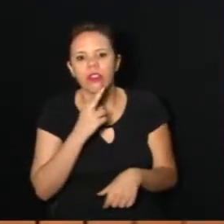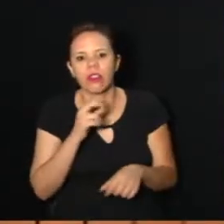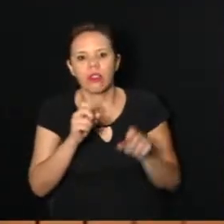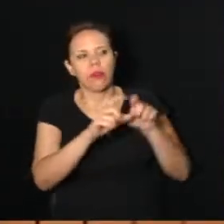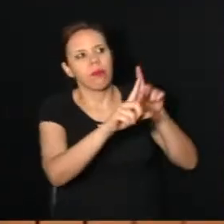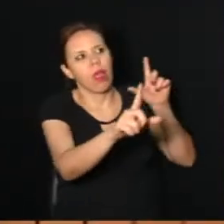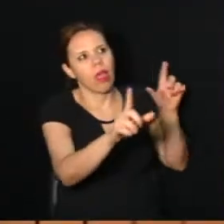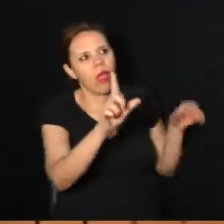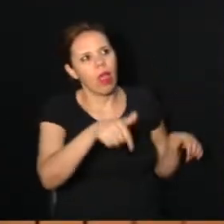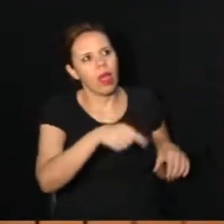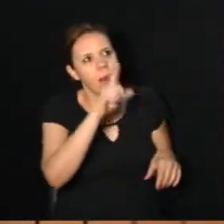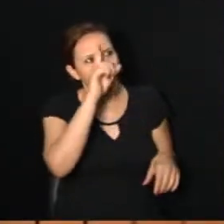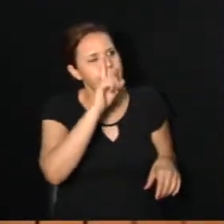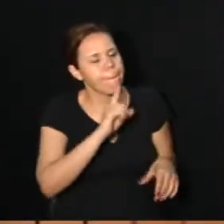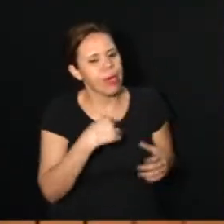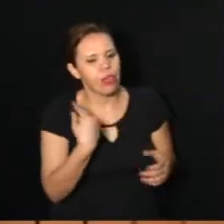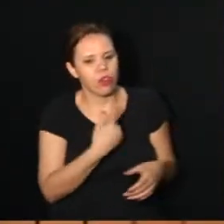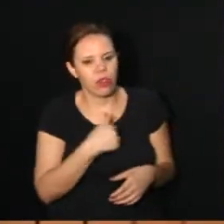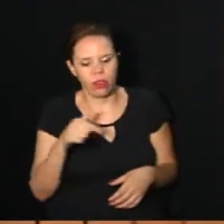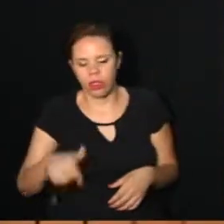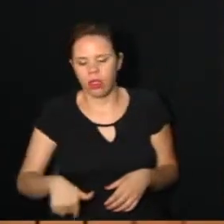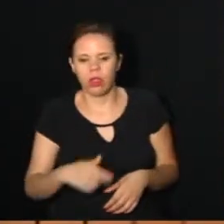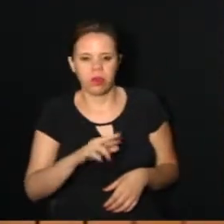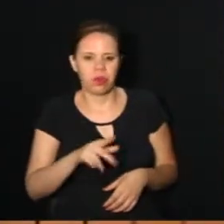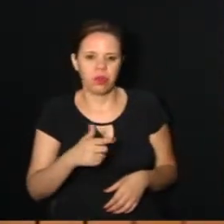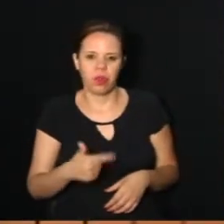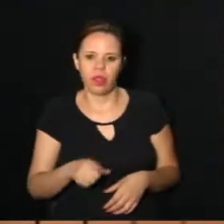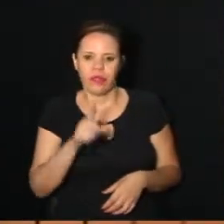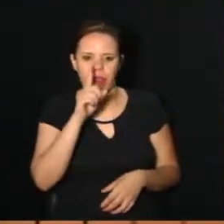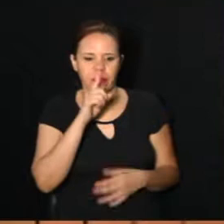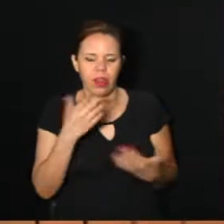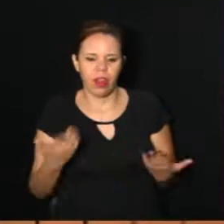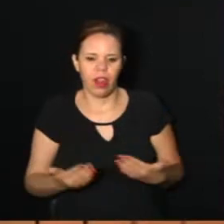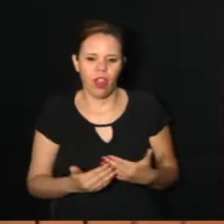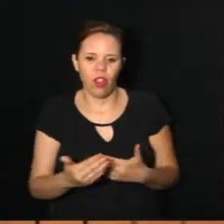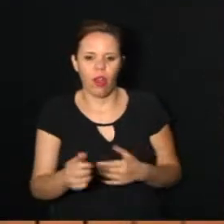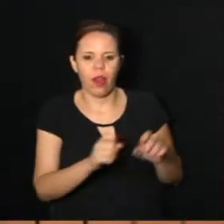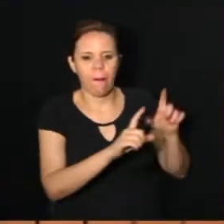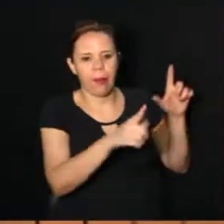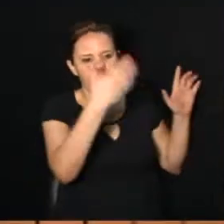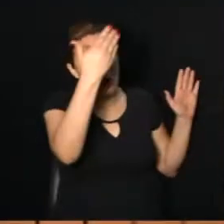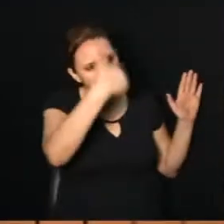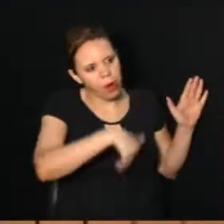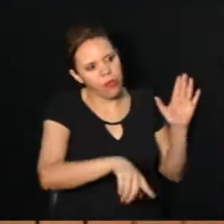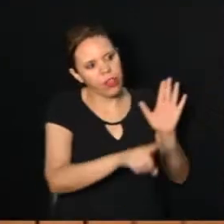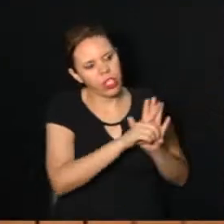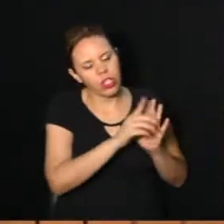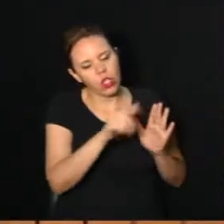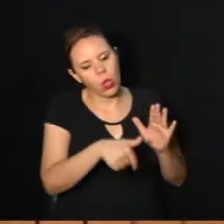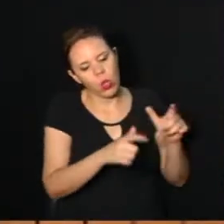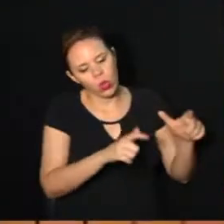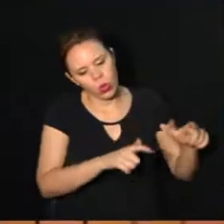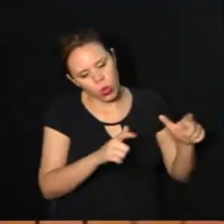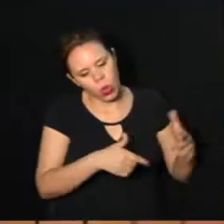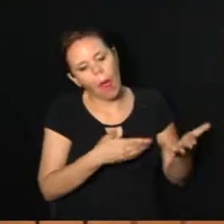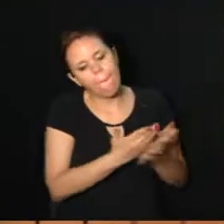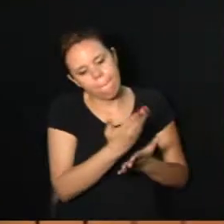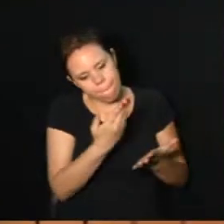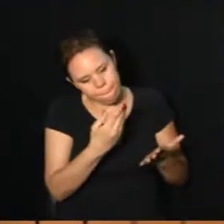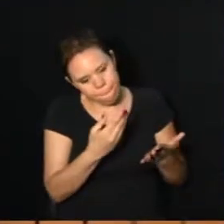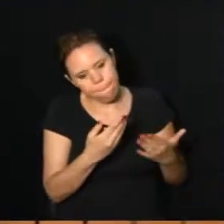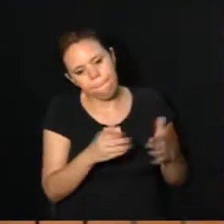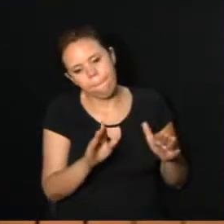Amarelinho, exatamente. O nosso aqui não chega nem a ficar amarelo. Então, o empresário recebia esse alvará e fazia